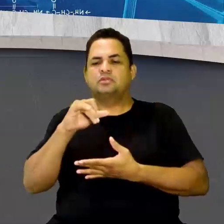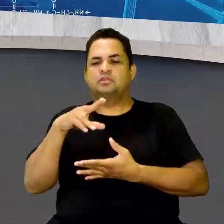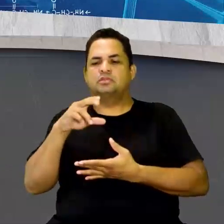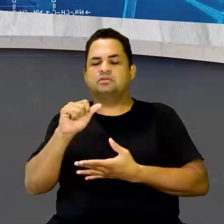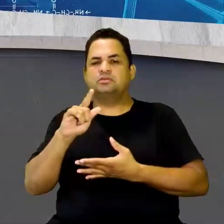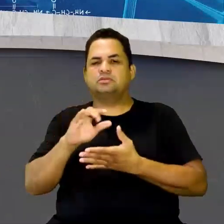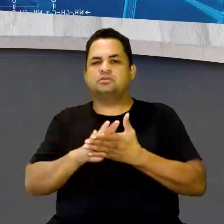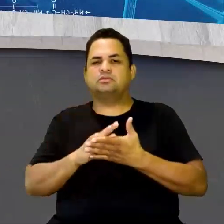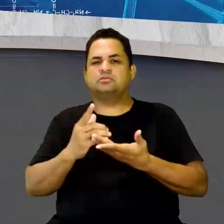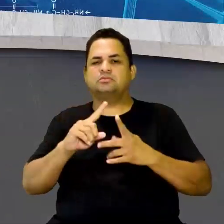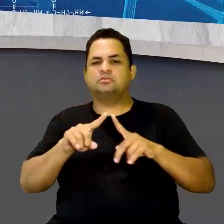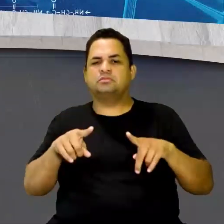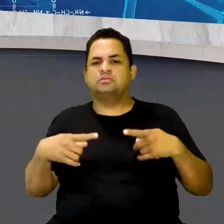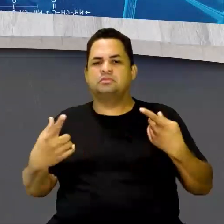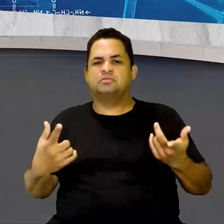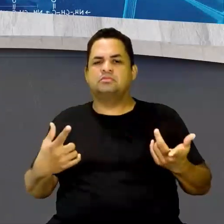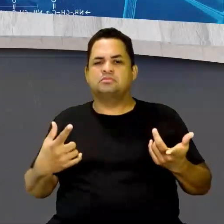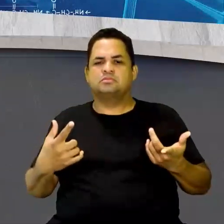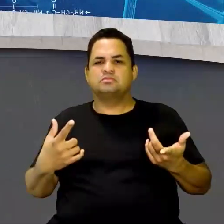no geral,